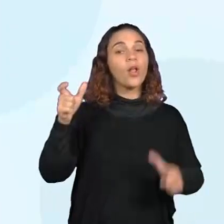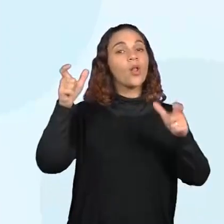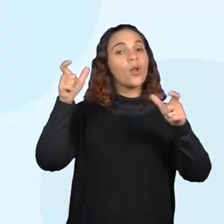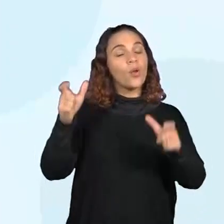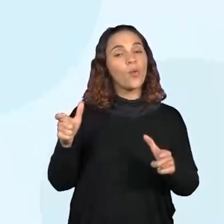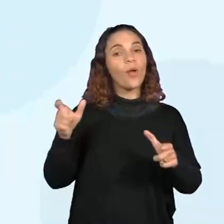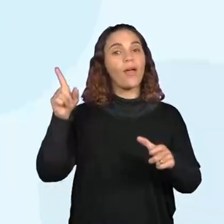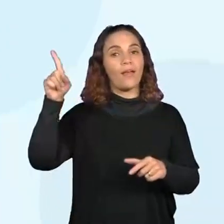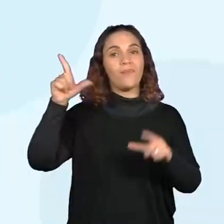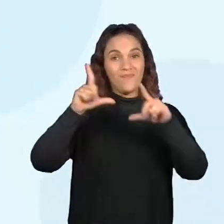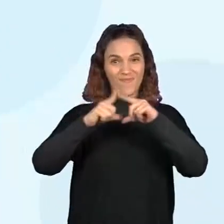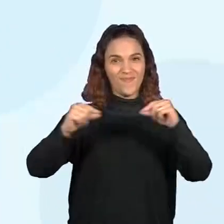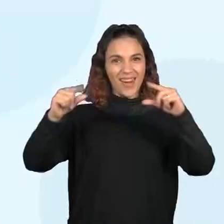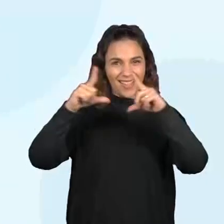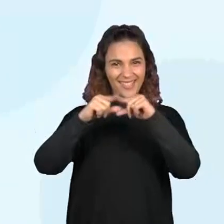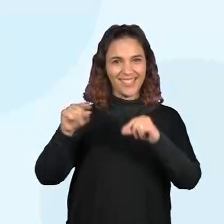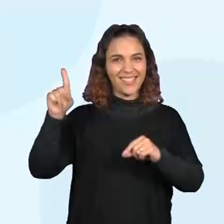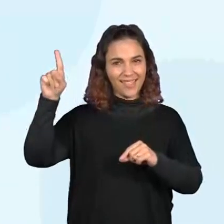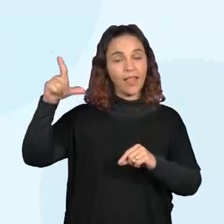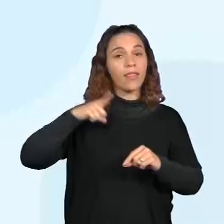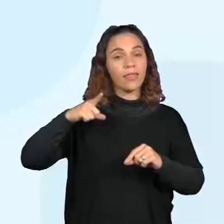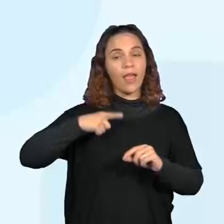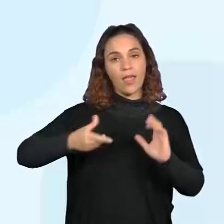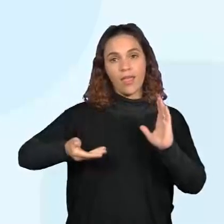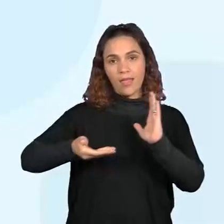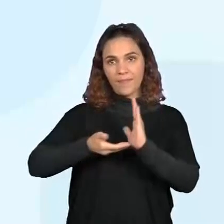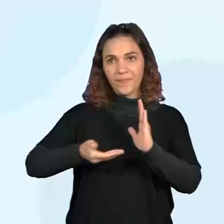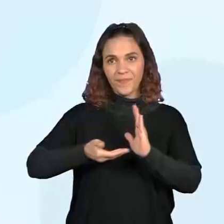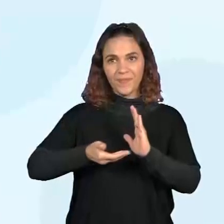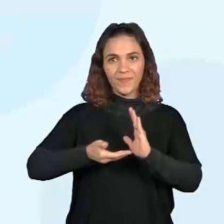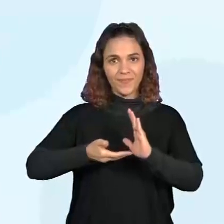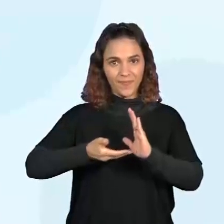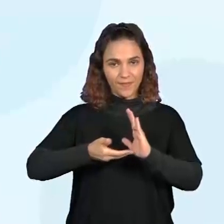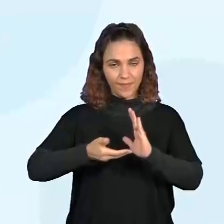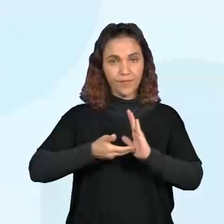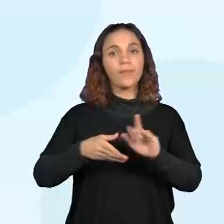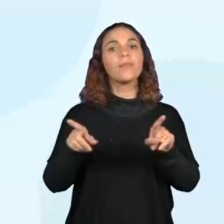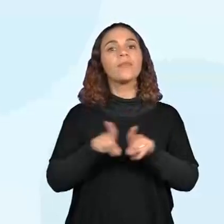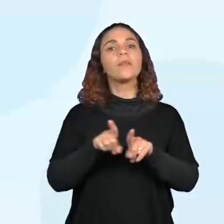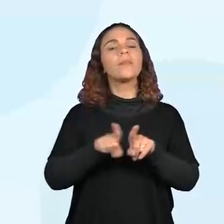que cria leis, e no Senado